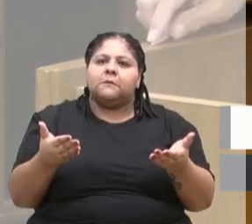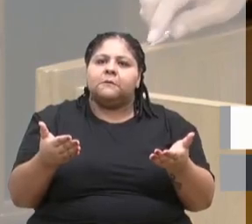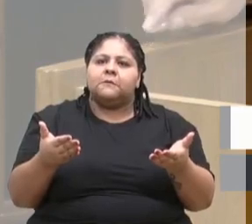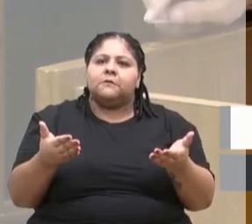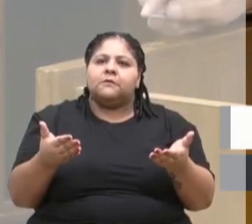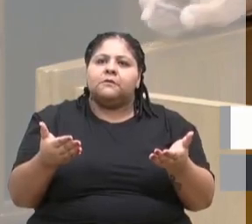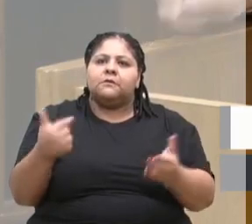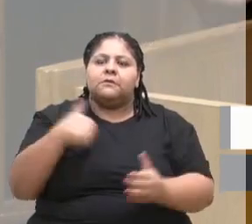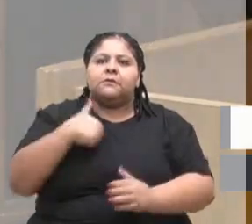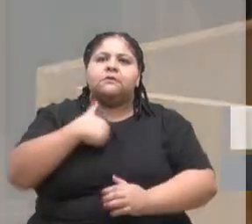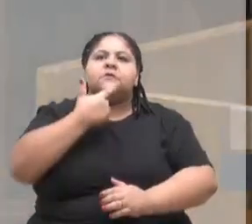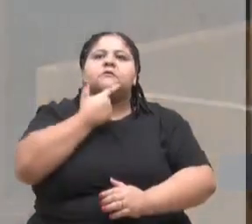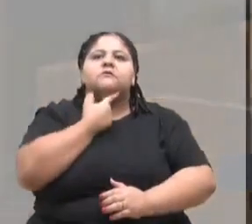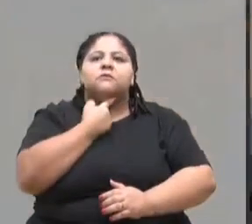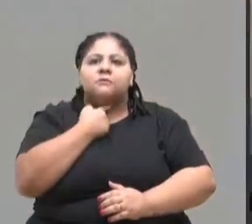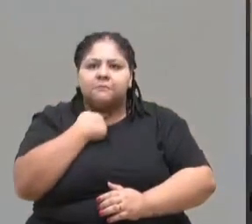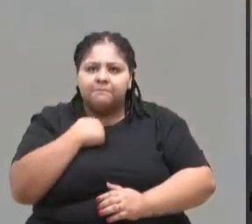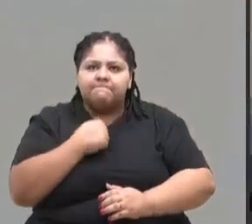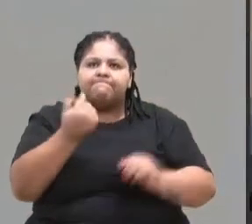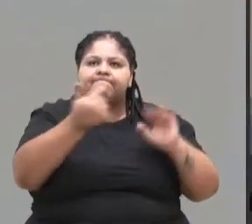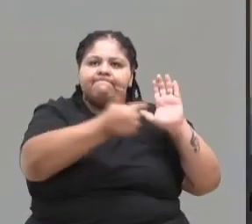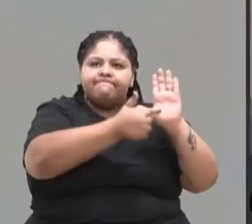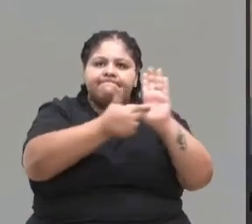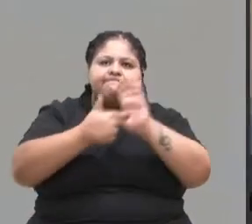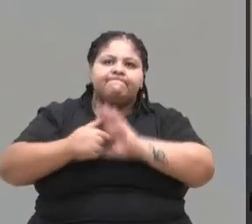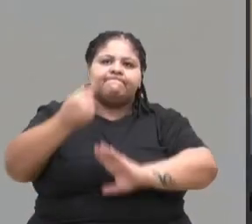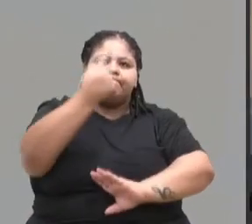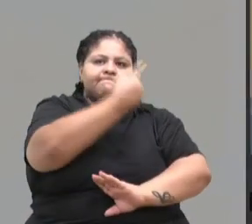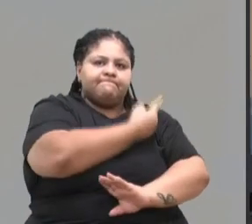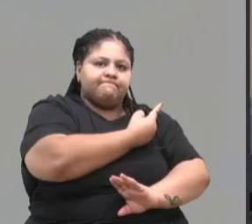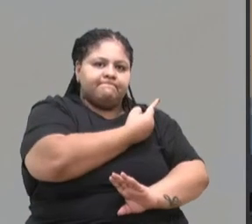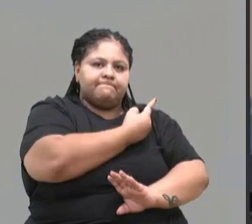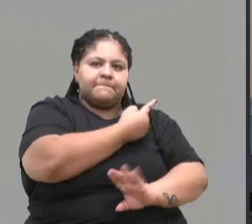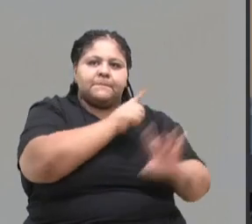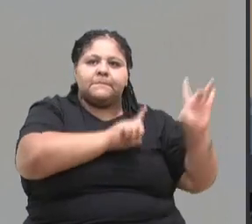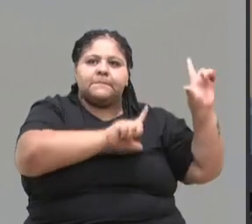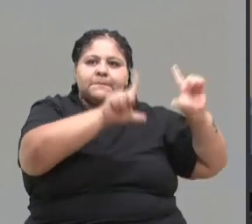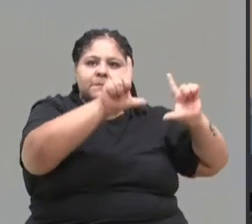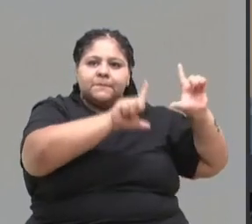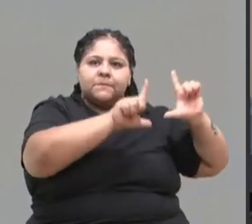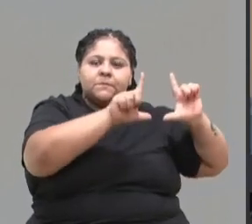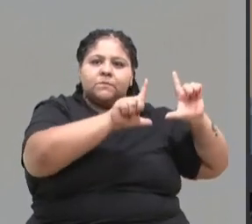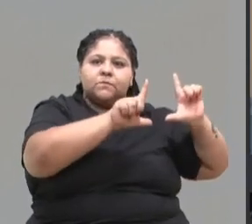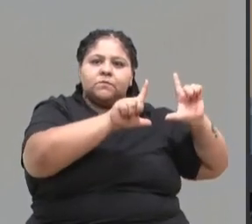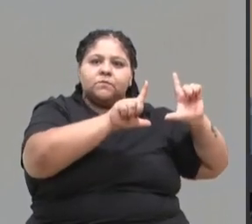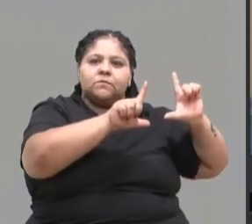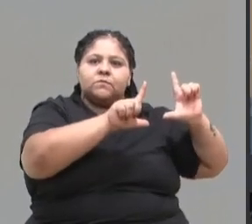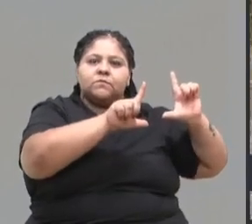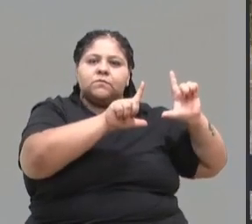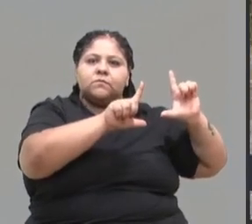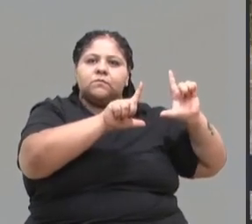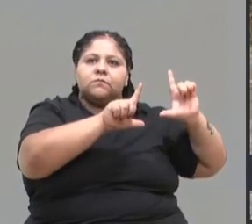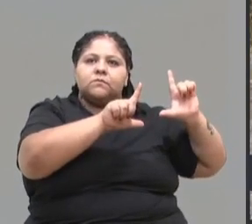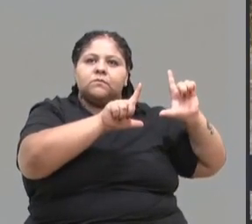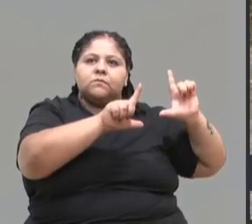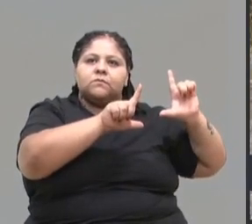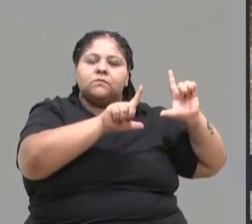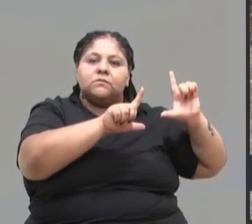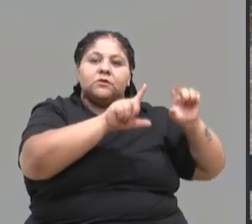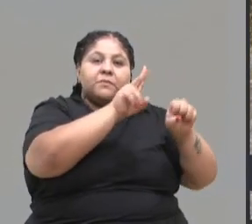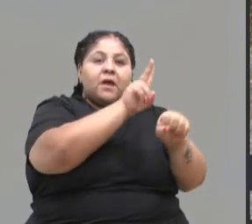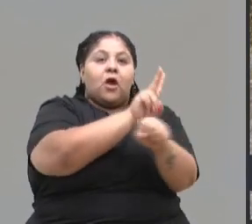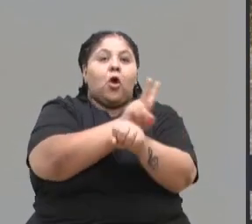E eu gostaria de mostrar algumas imagens no telão sobre